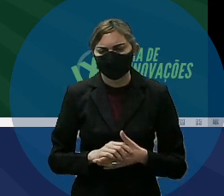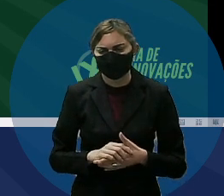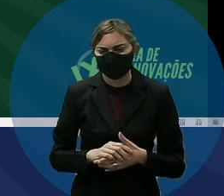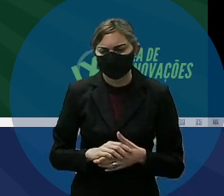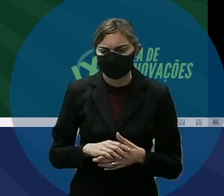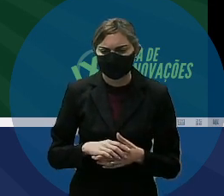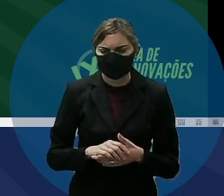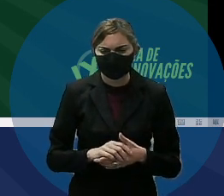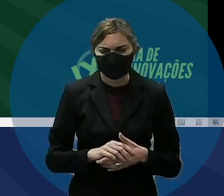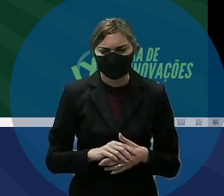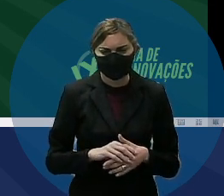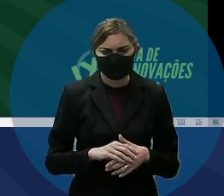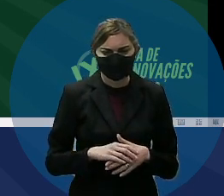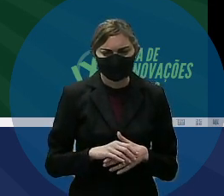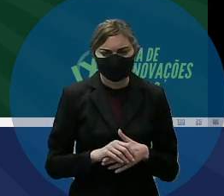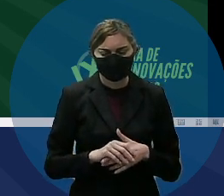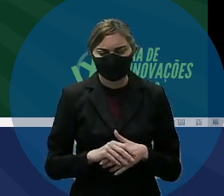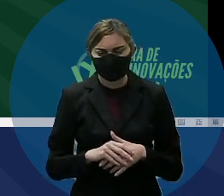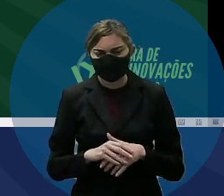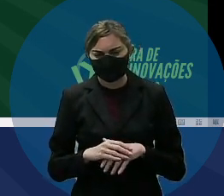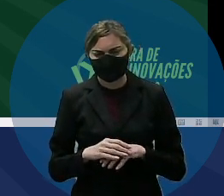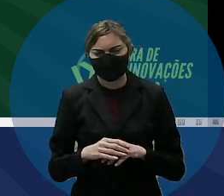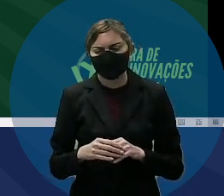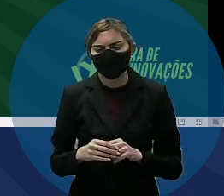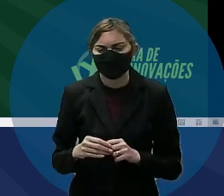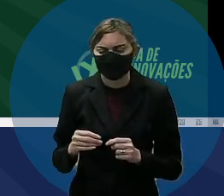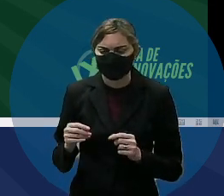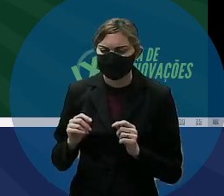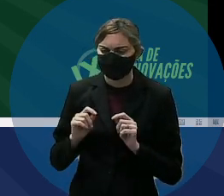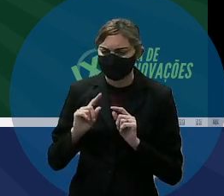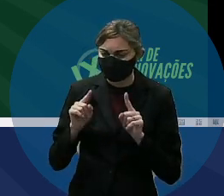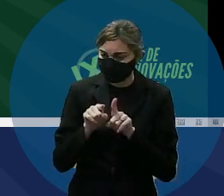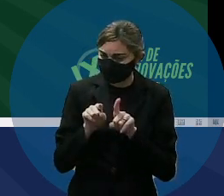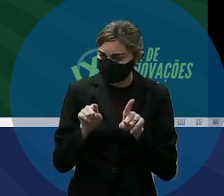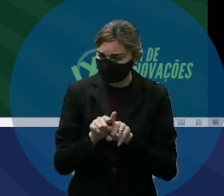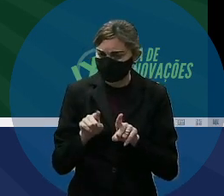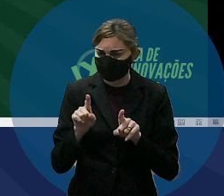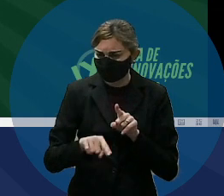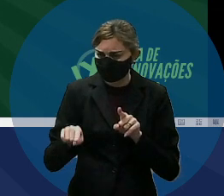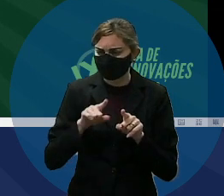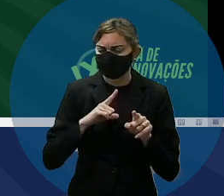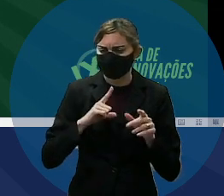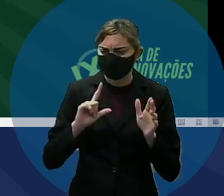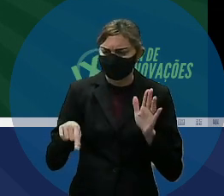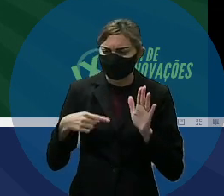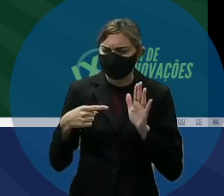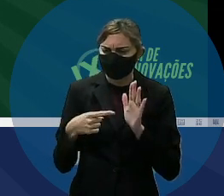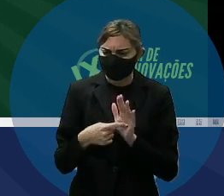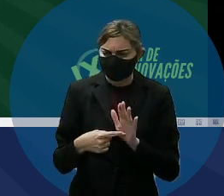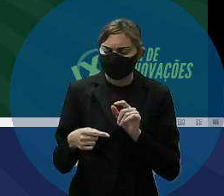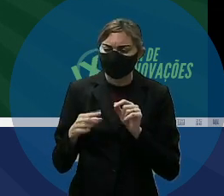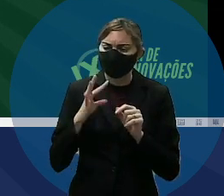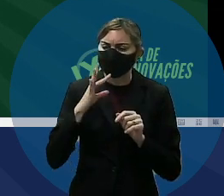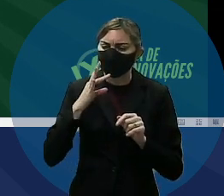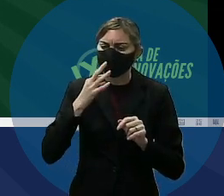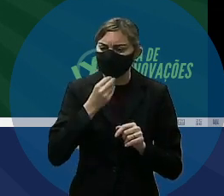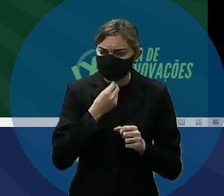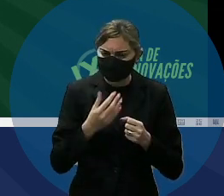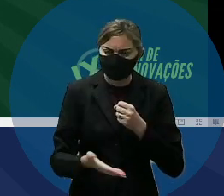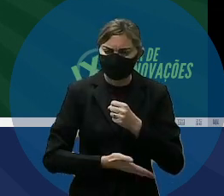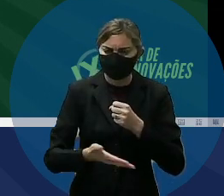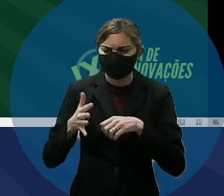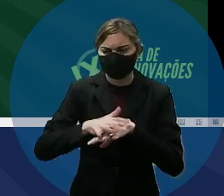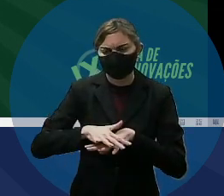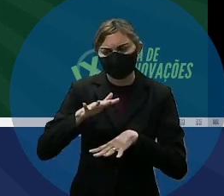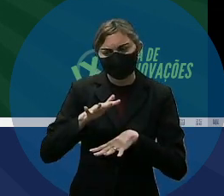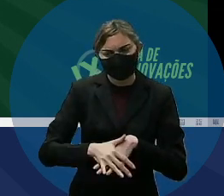Os objetivos secundários. Também nós tínhamos como objetivo explorar os conhecimentos básicos de matemática,